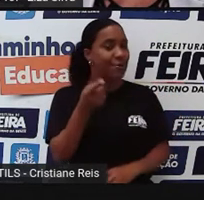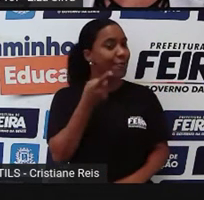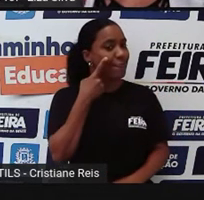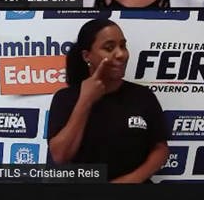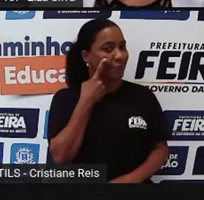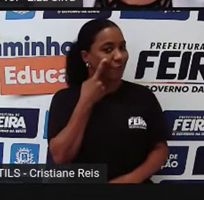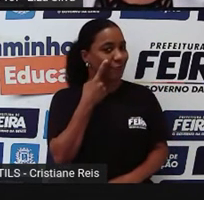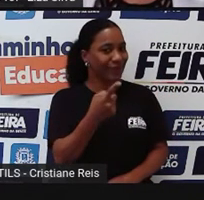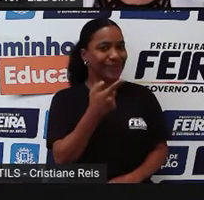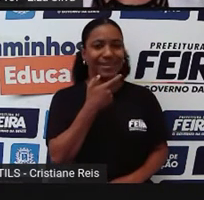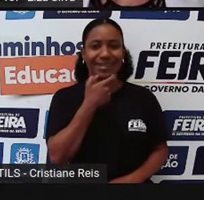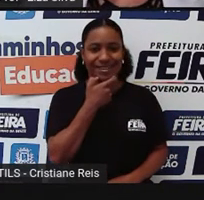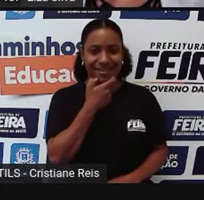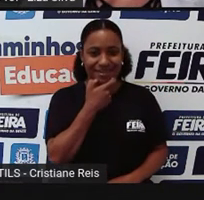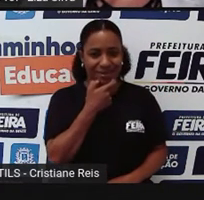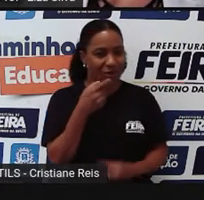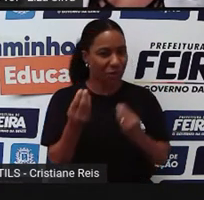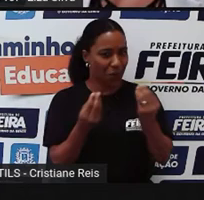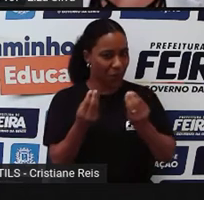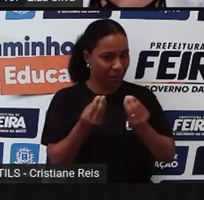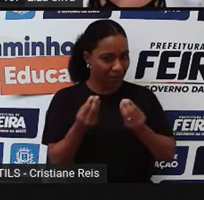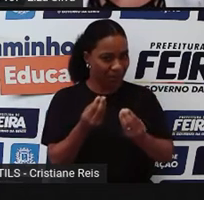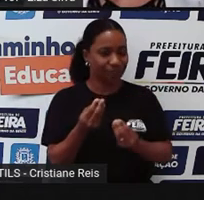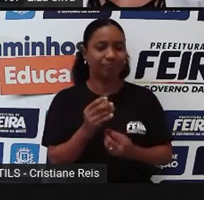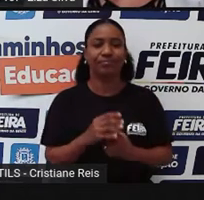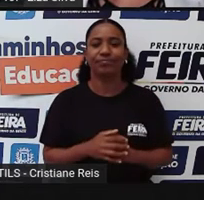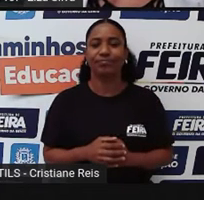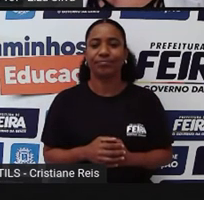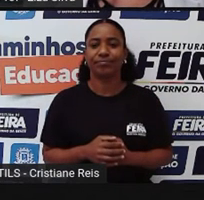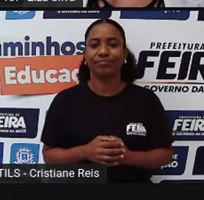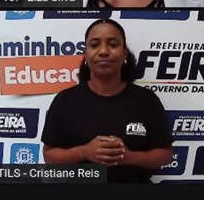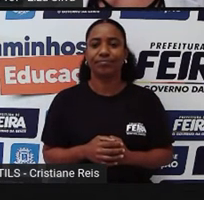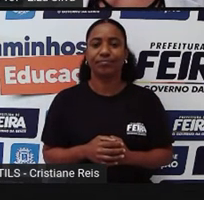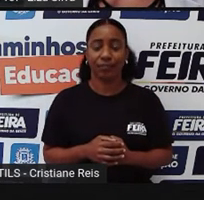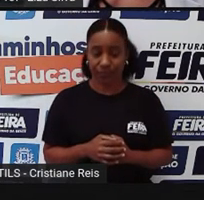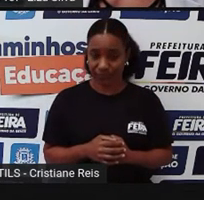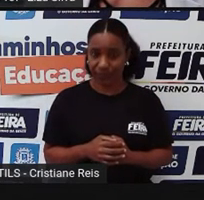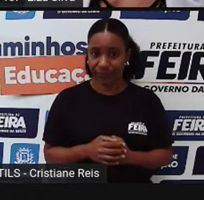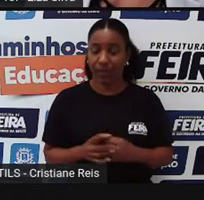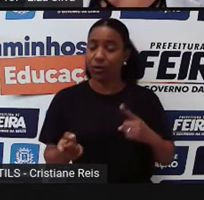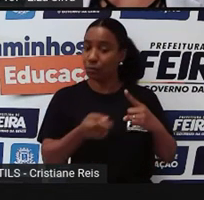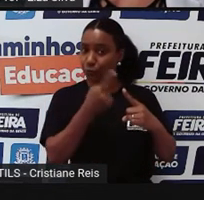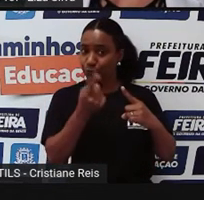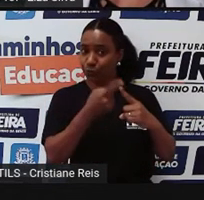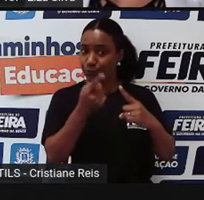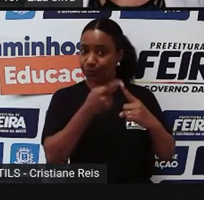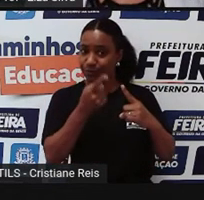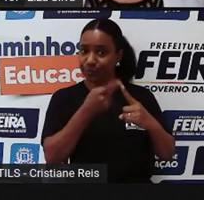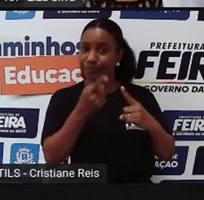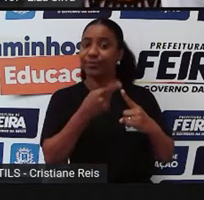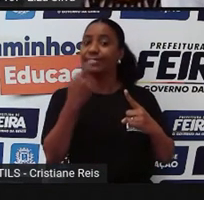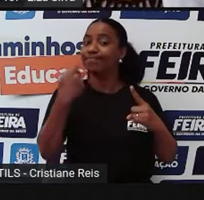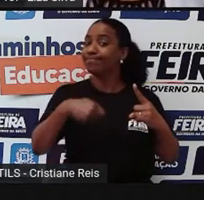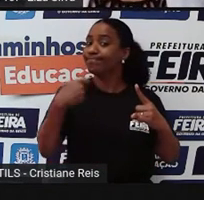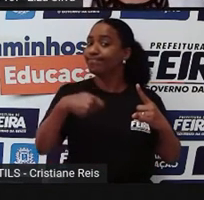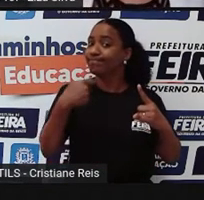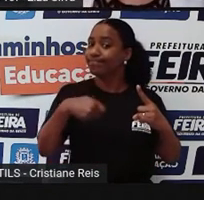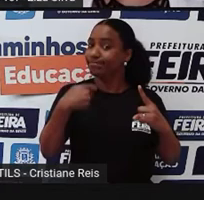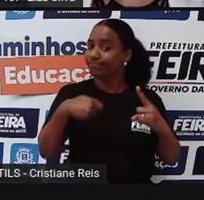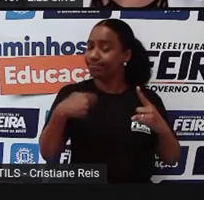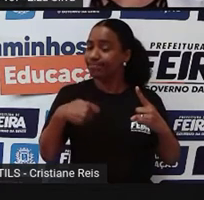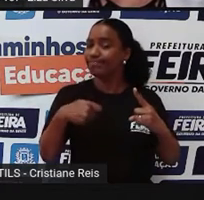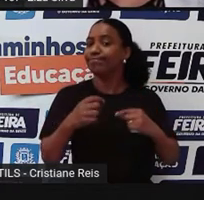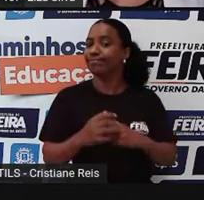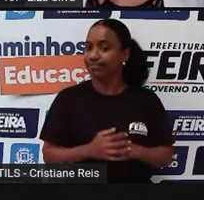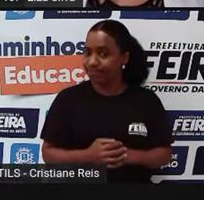ok let's go on e são um dos primeiros cuidados que nós devemos ter Don